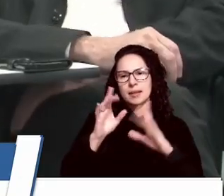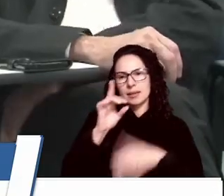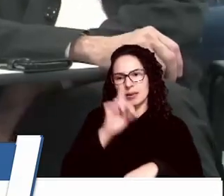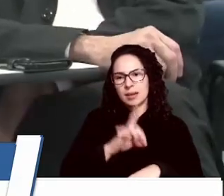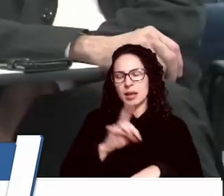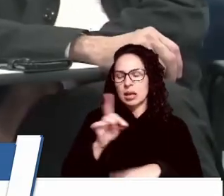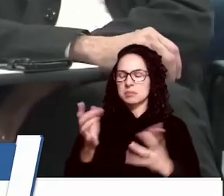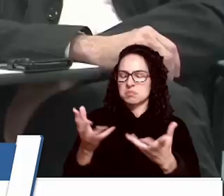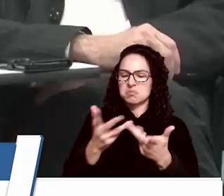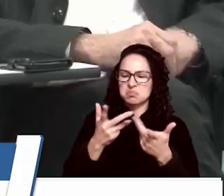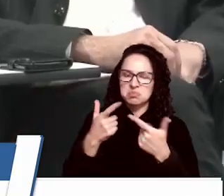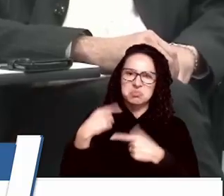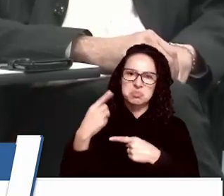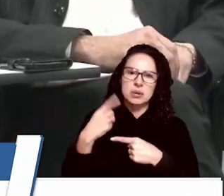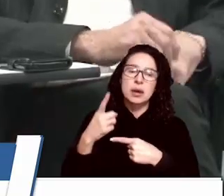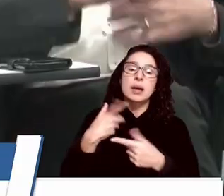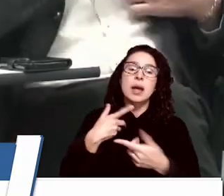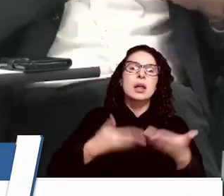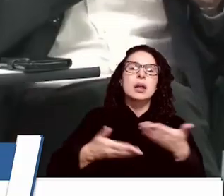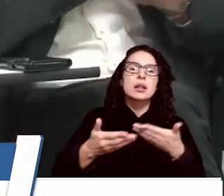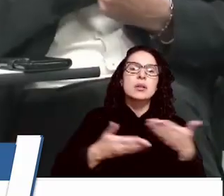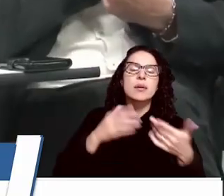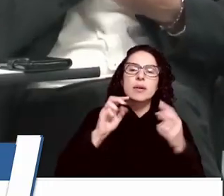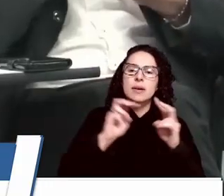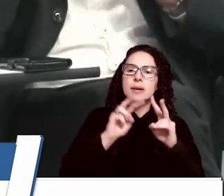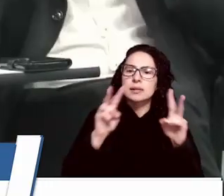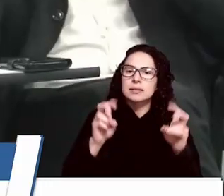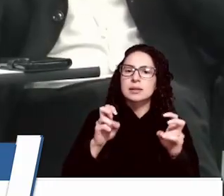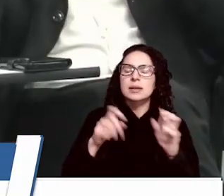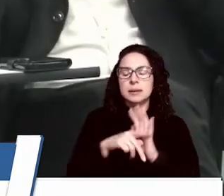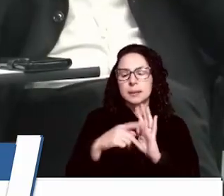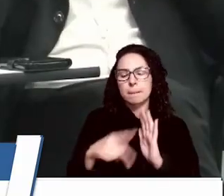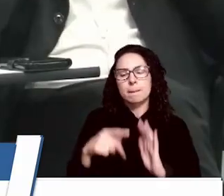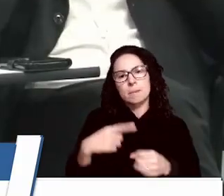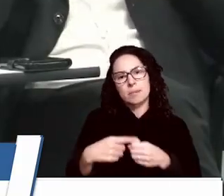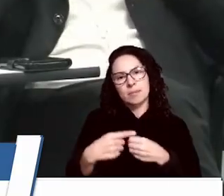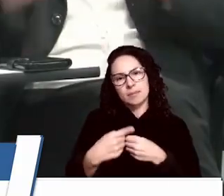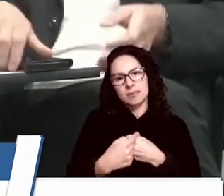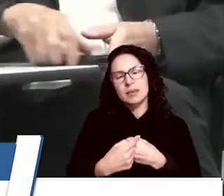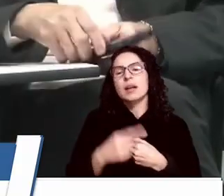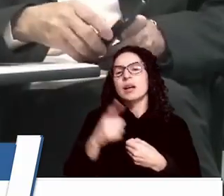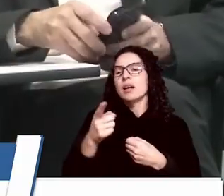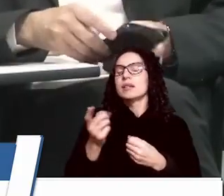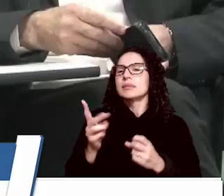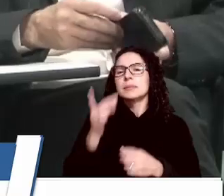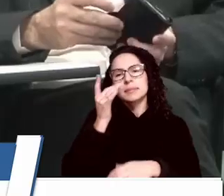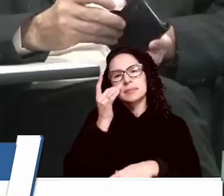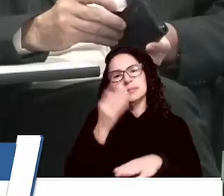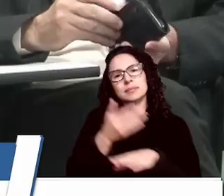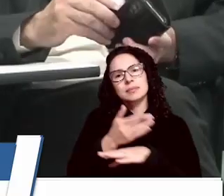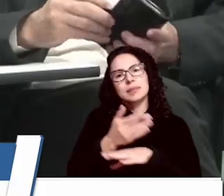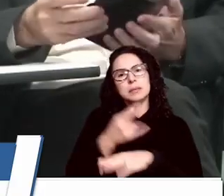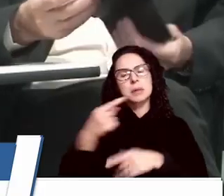advocacia e se envolve nas causas da nossa cidade. Então, ele está sempre presente nos grandes